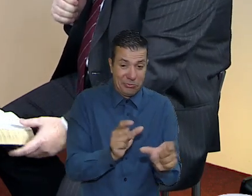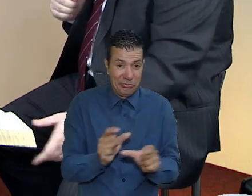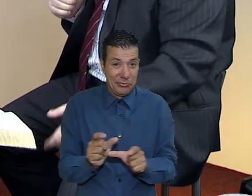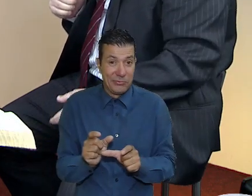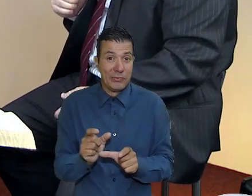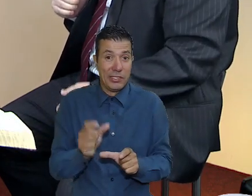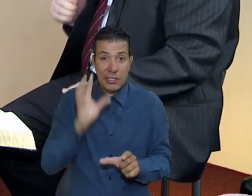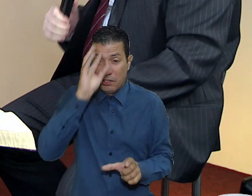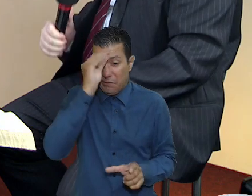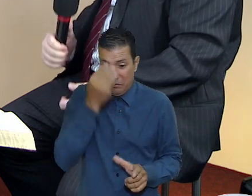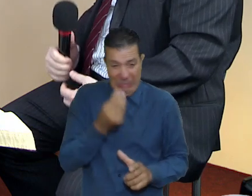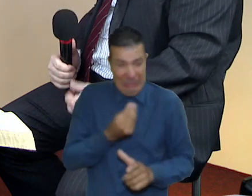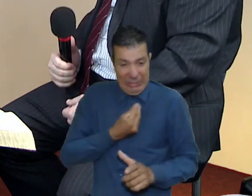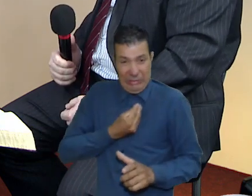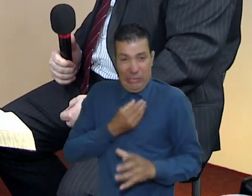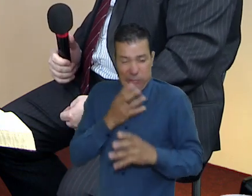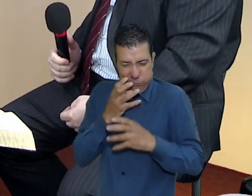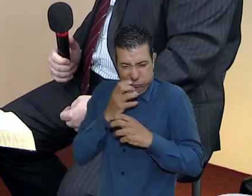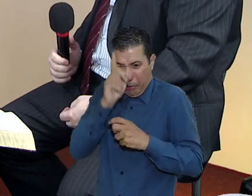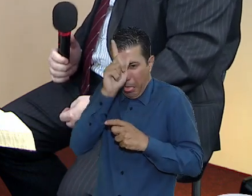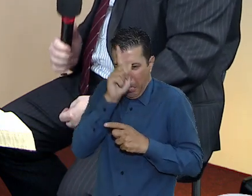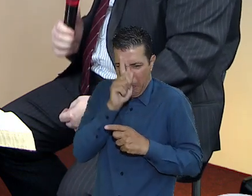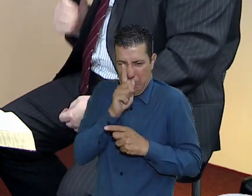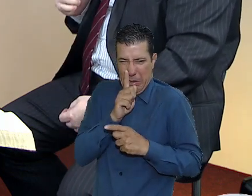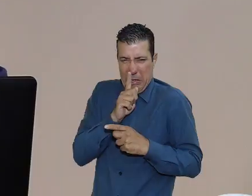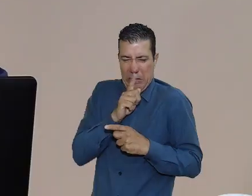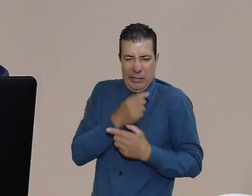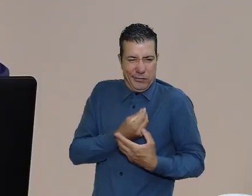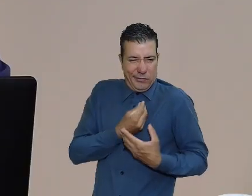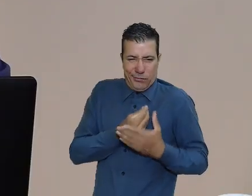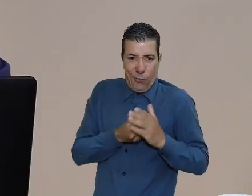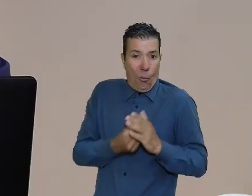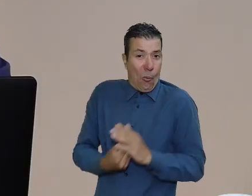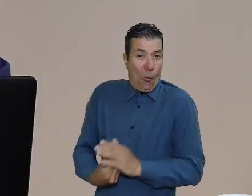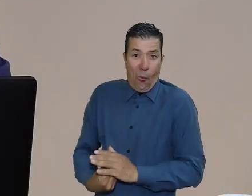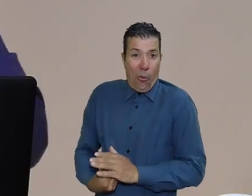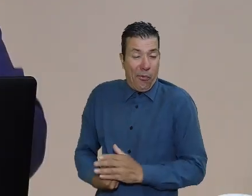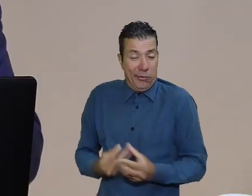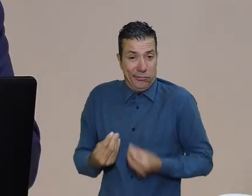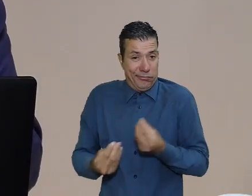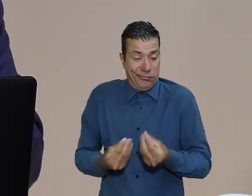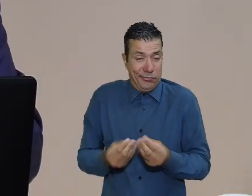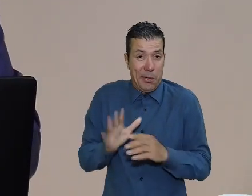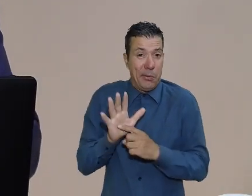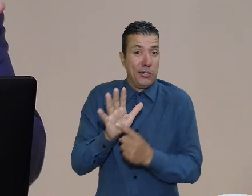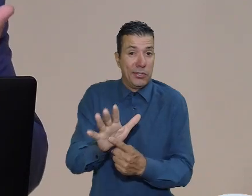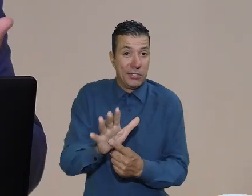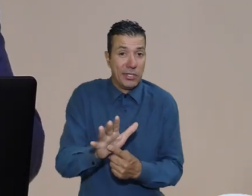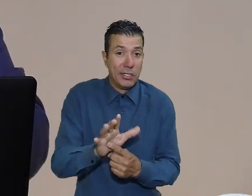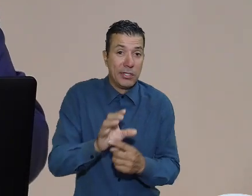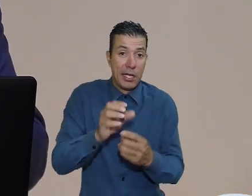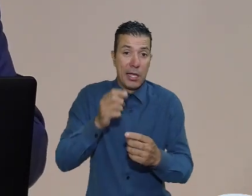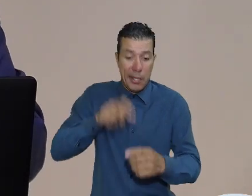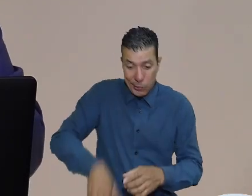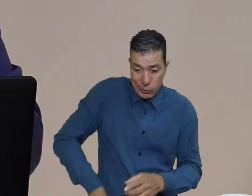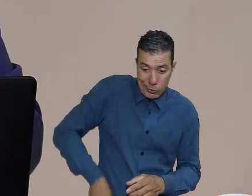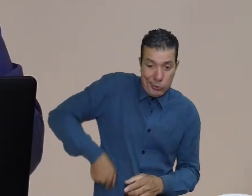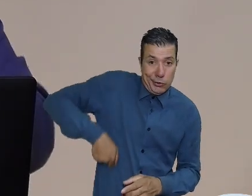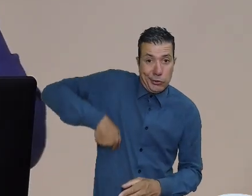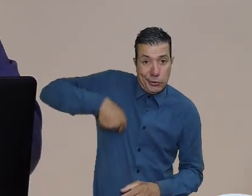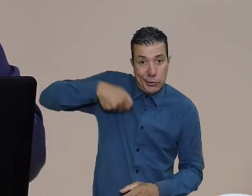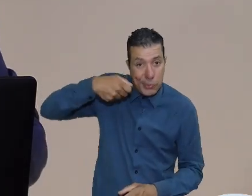isso essa cor amarela sem vida, né, trazendo muito mais do que, aí fala espada,